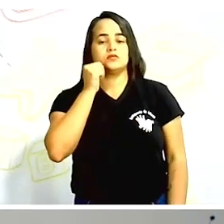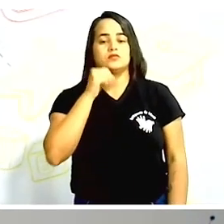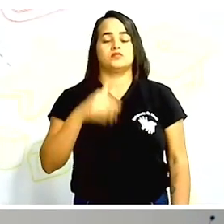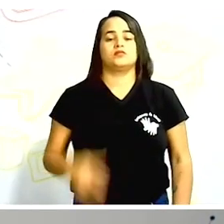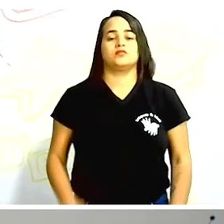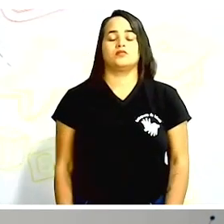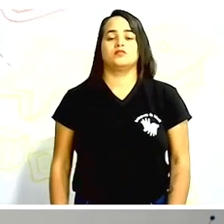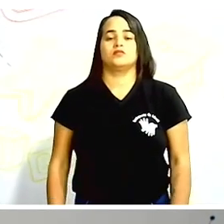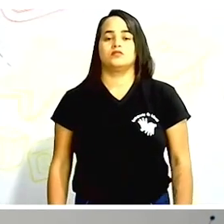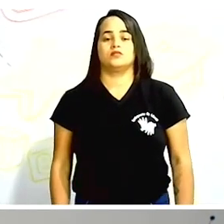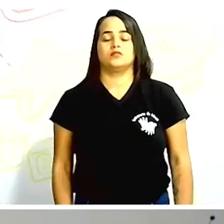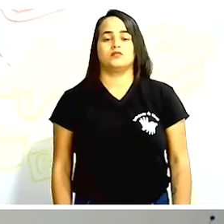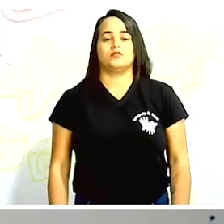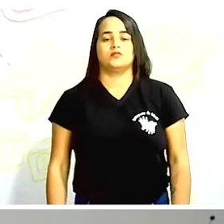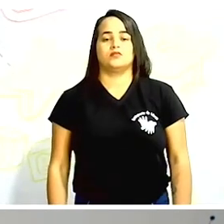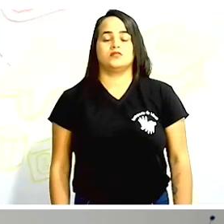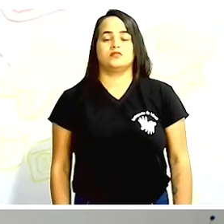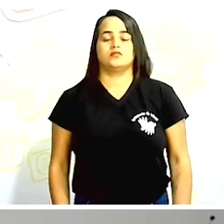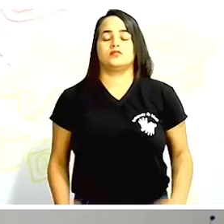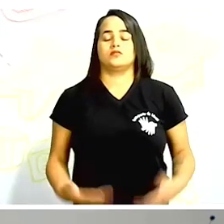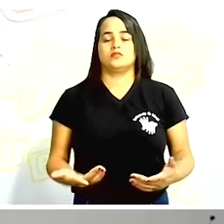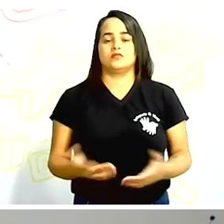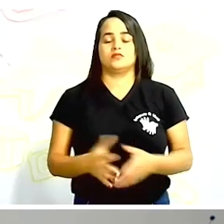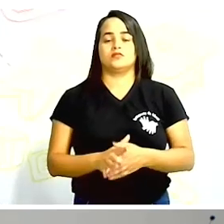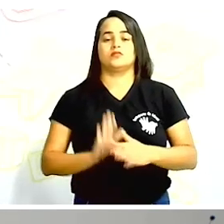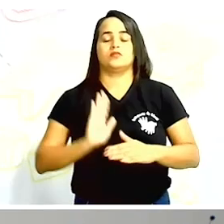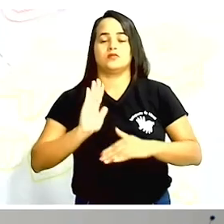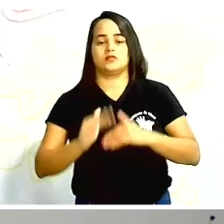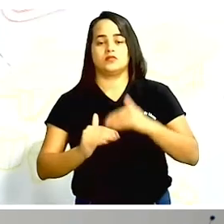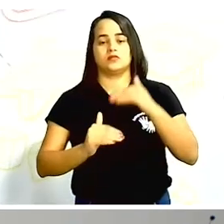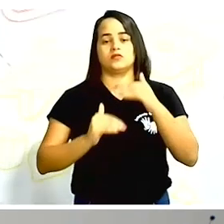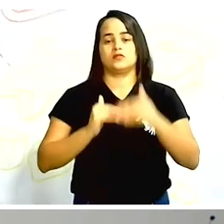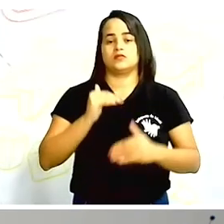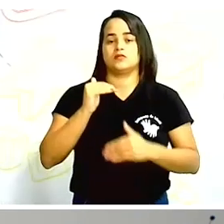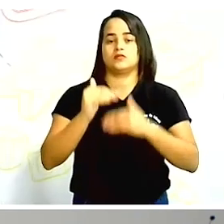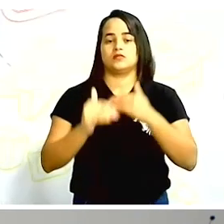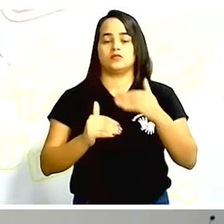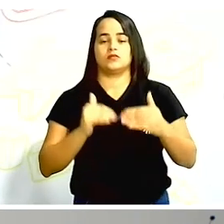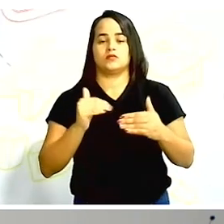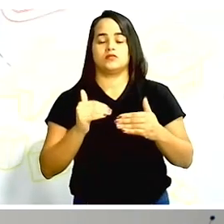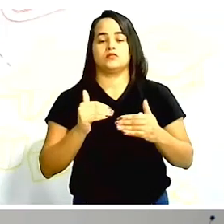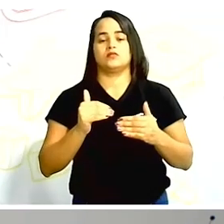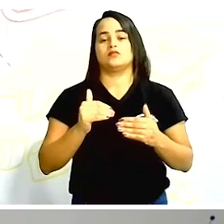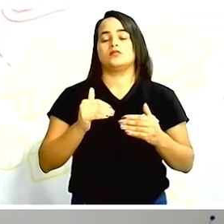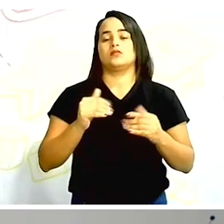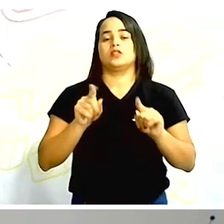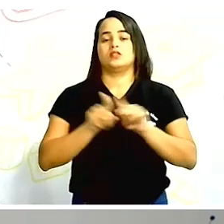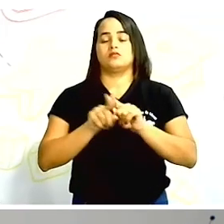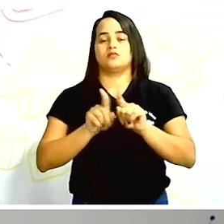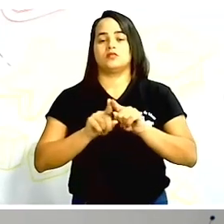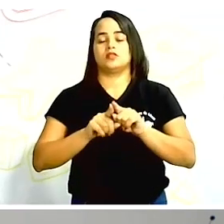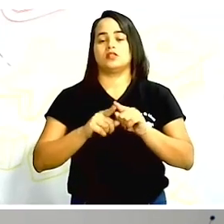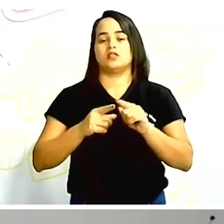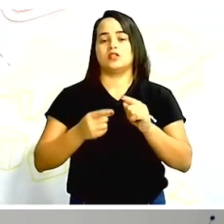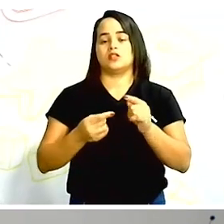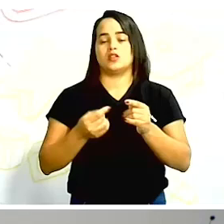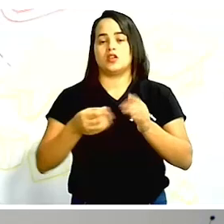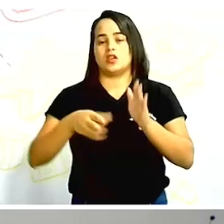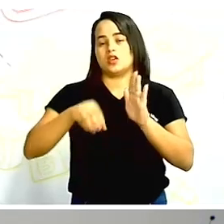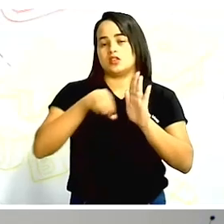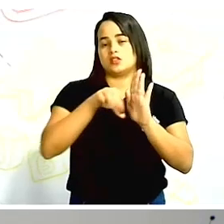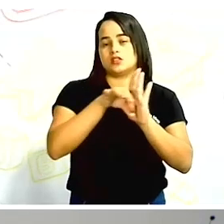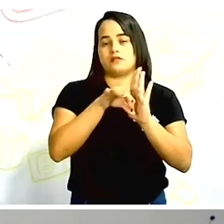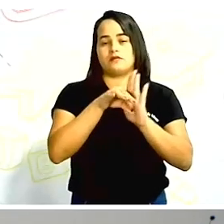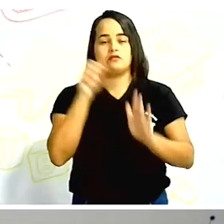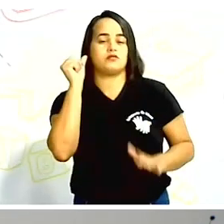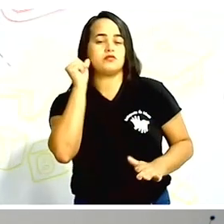também estimula o desenvolvimento dos pequenos e grandes lábios da vulva, certo? Então, esse hormônio é